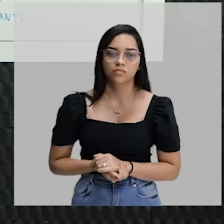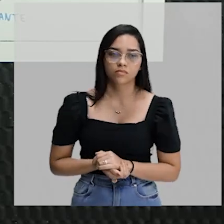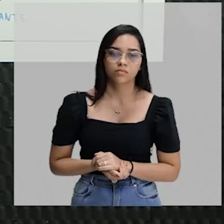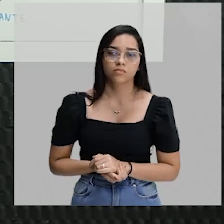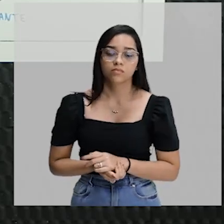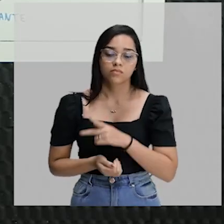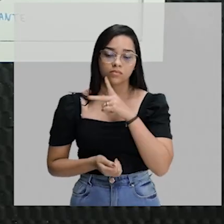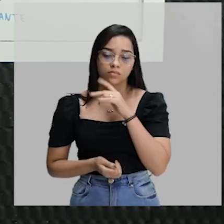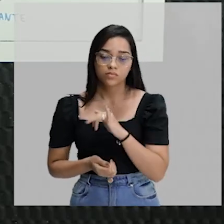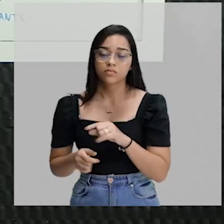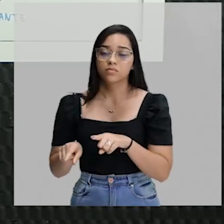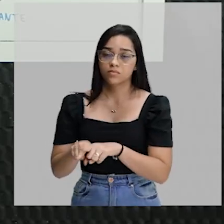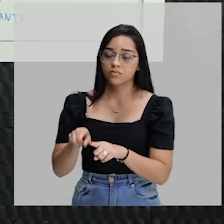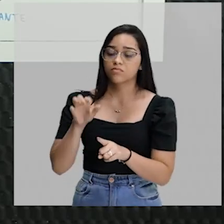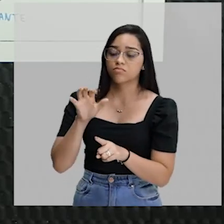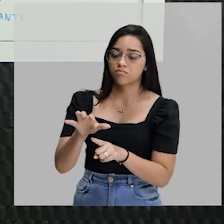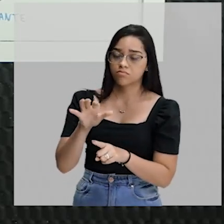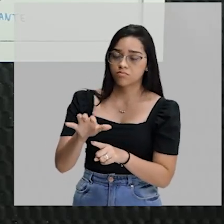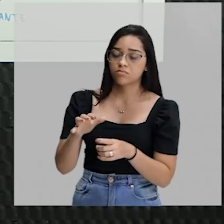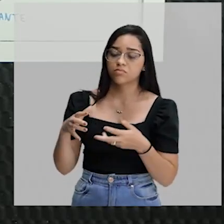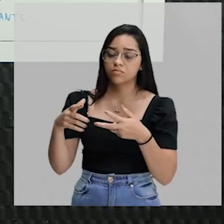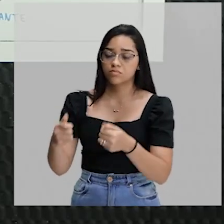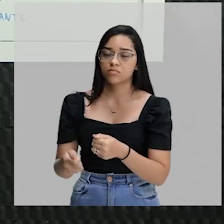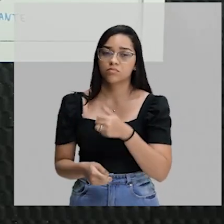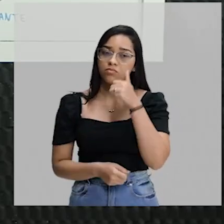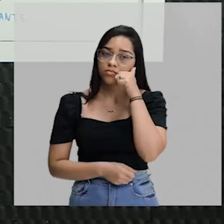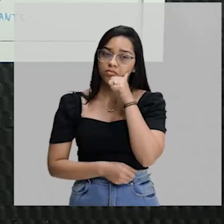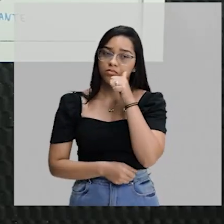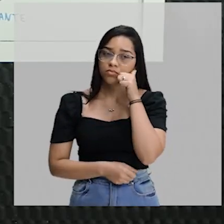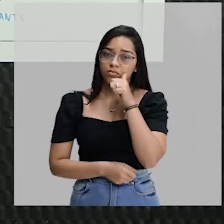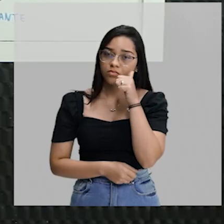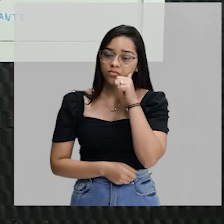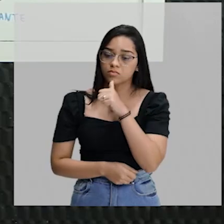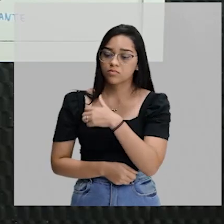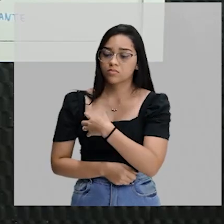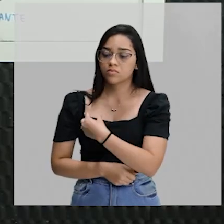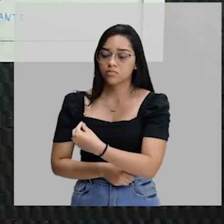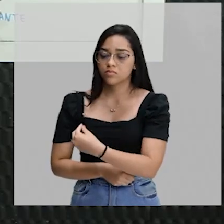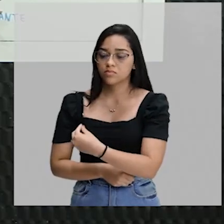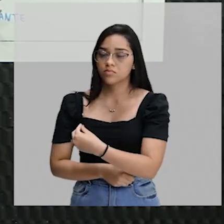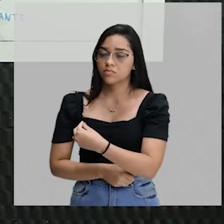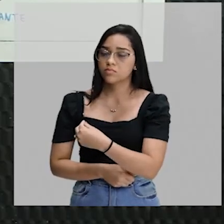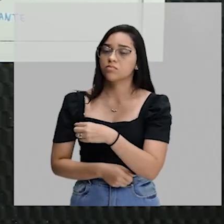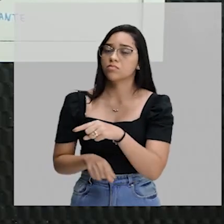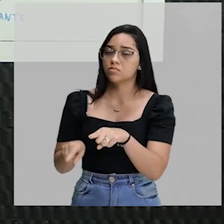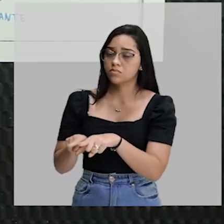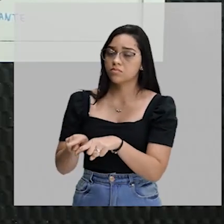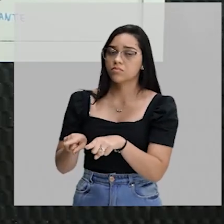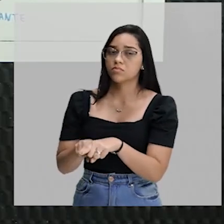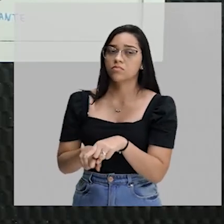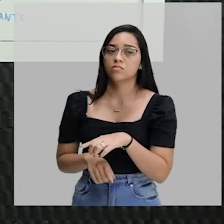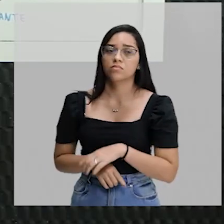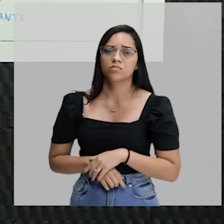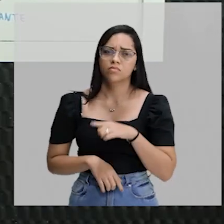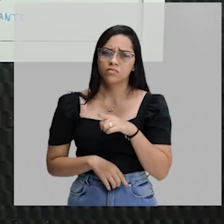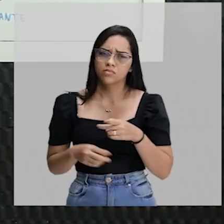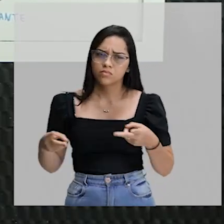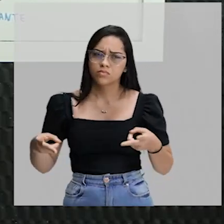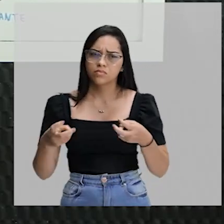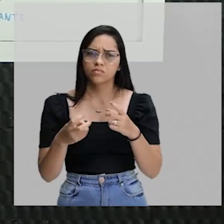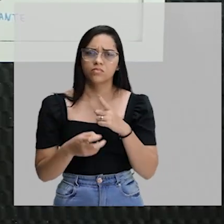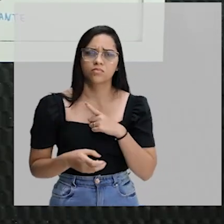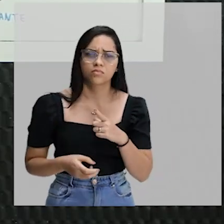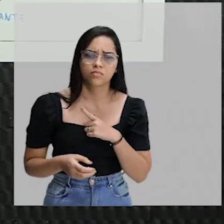pai está afetado e todas as filhas mulheres estão afetadas. Toda vez que você perceber que tem